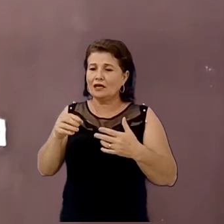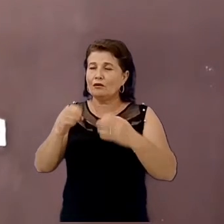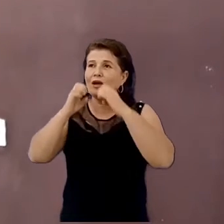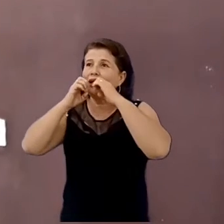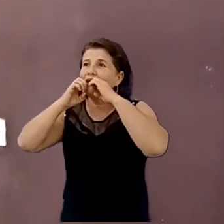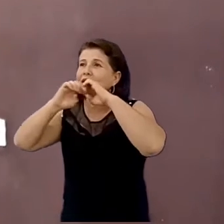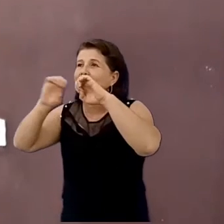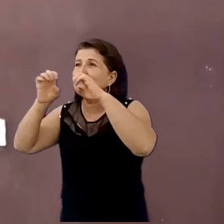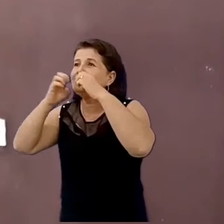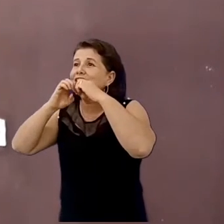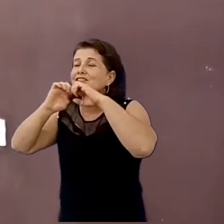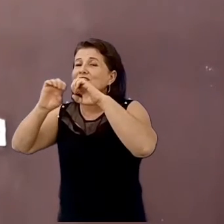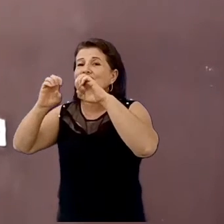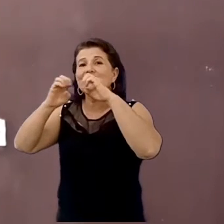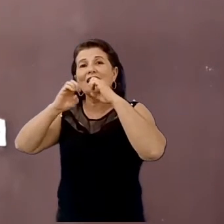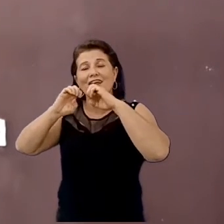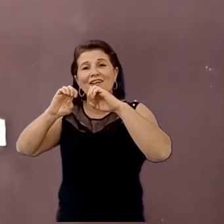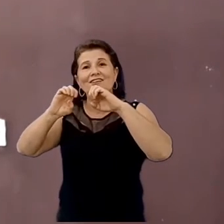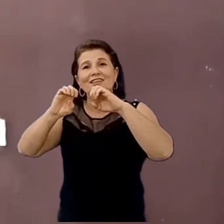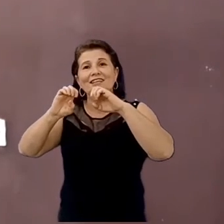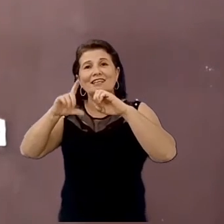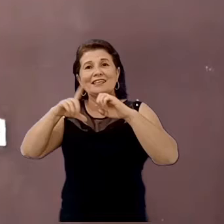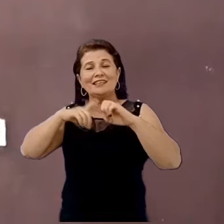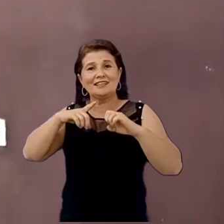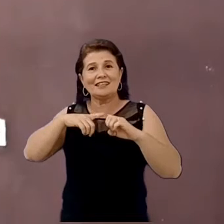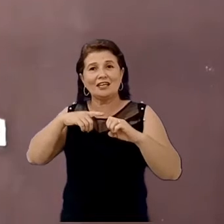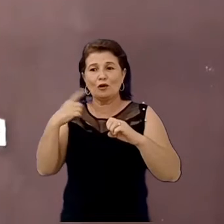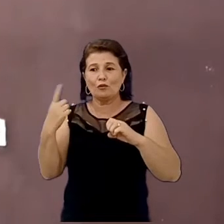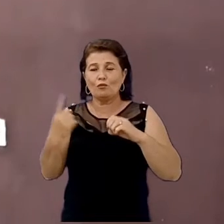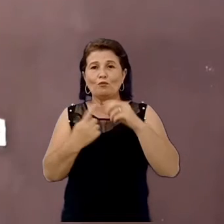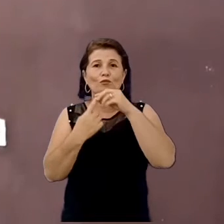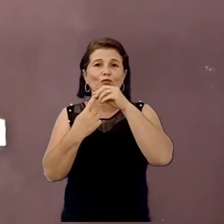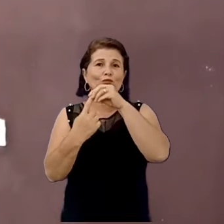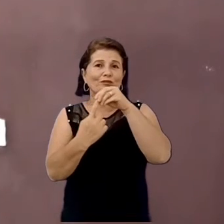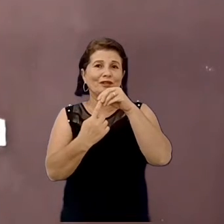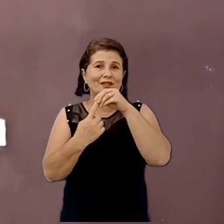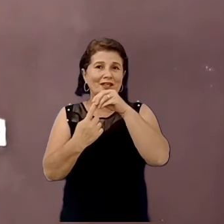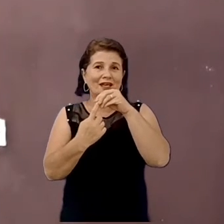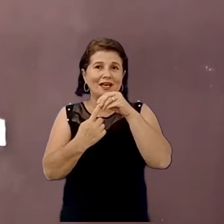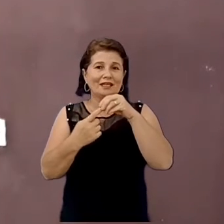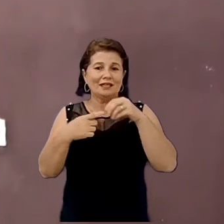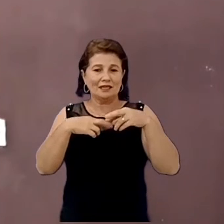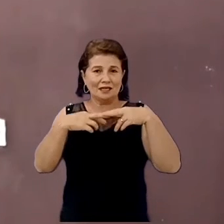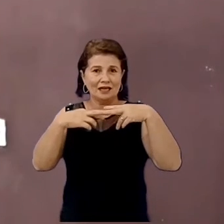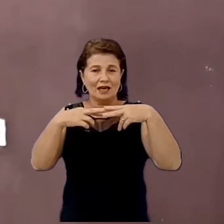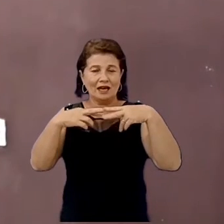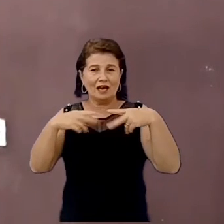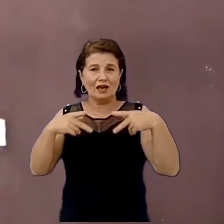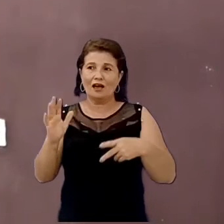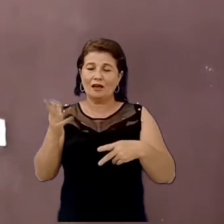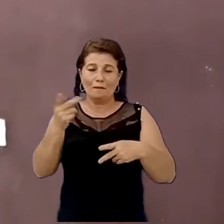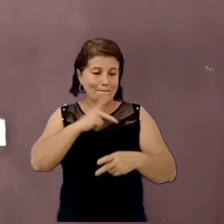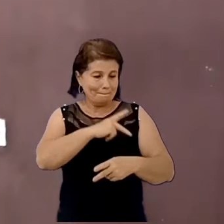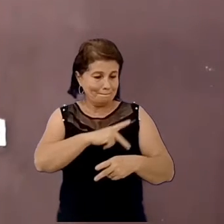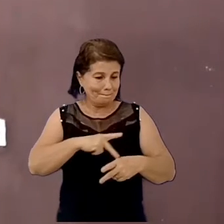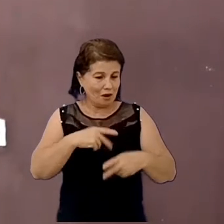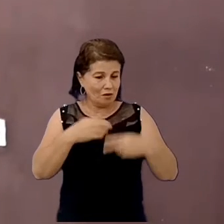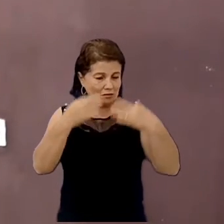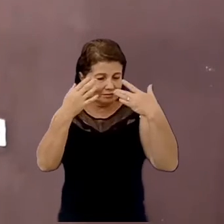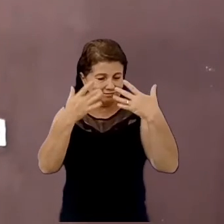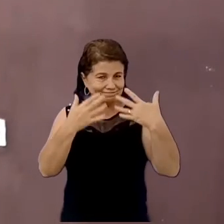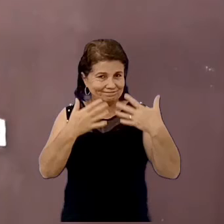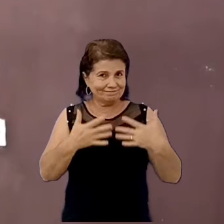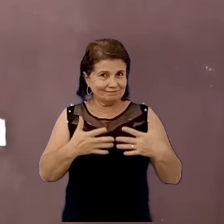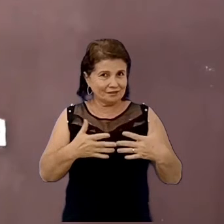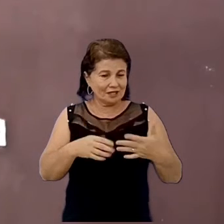que aquele evangelho, ele possuía uma unidade de ação. Agora Paulo diz,